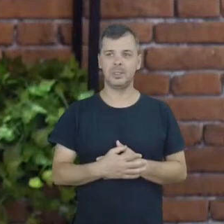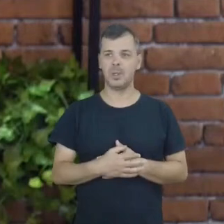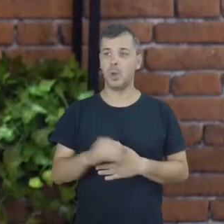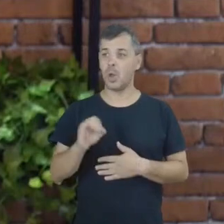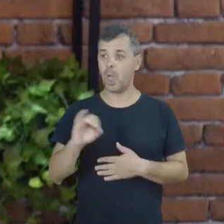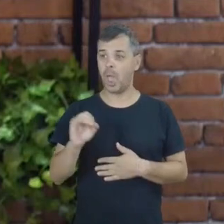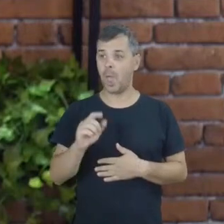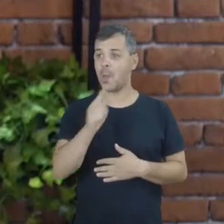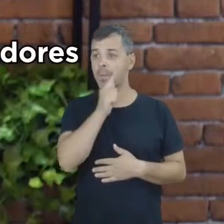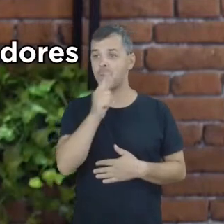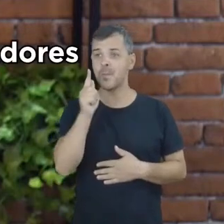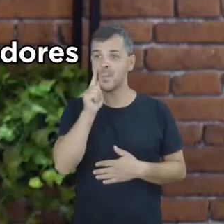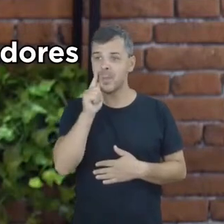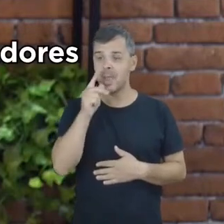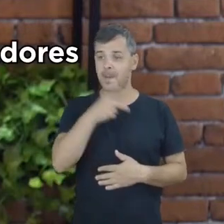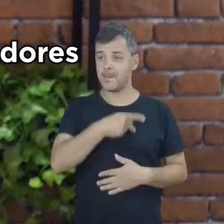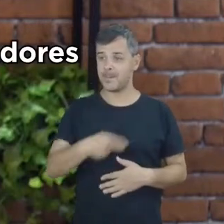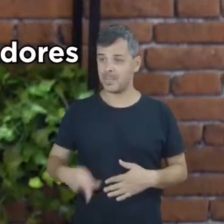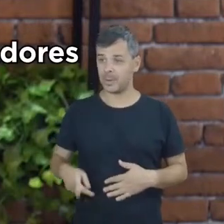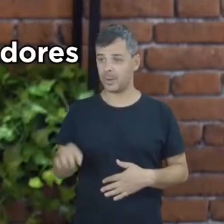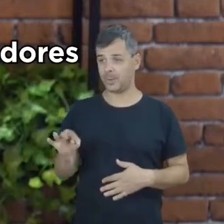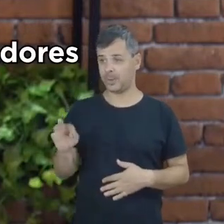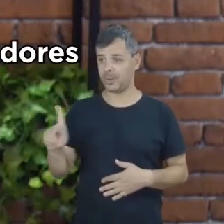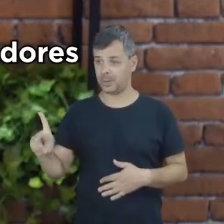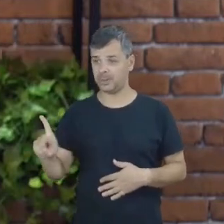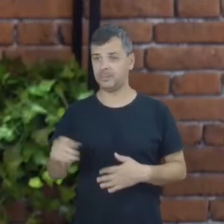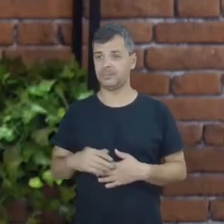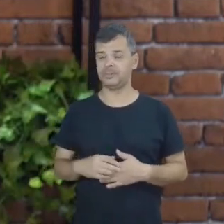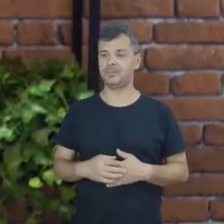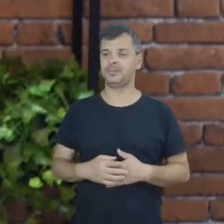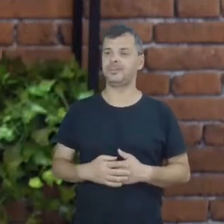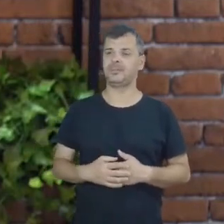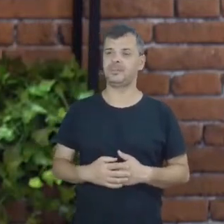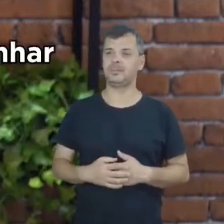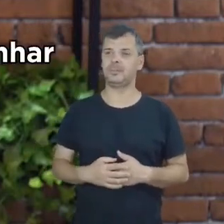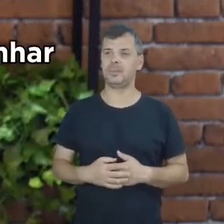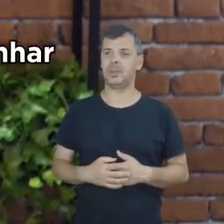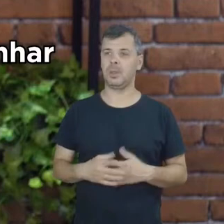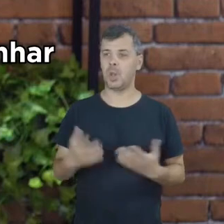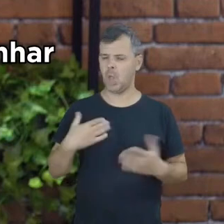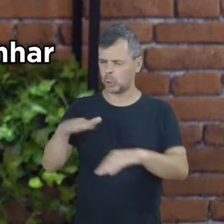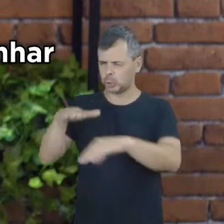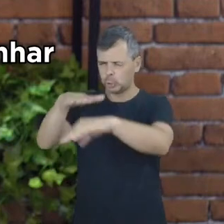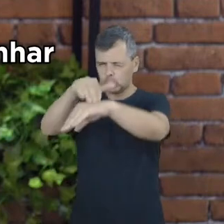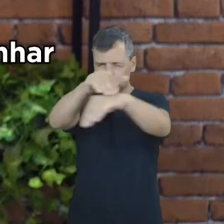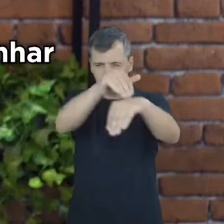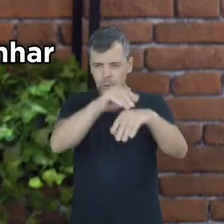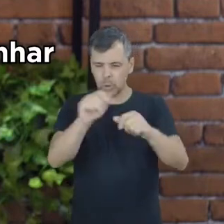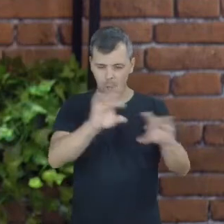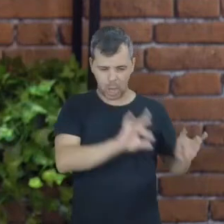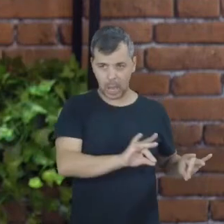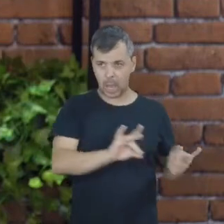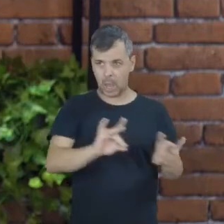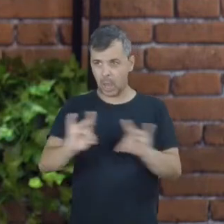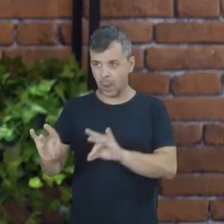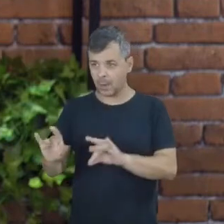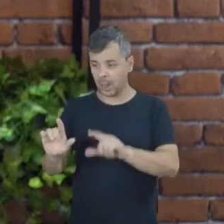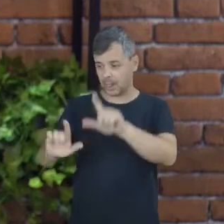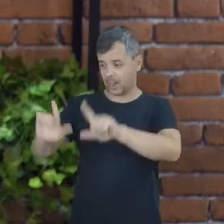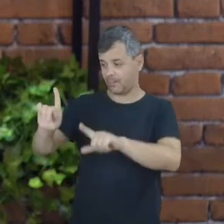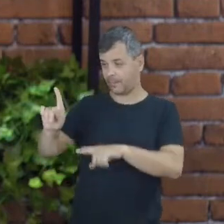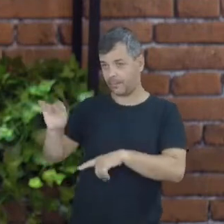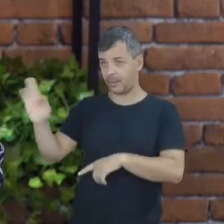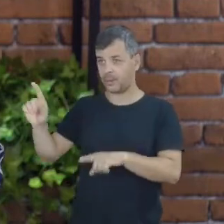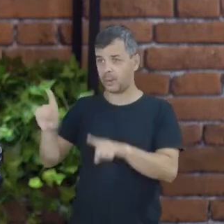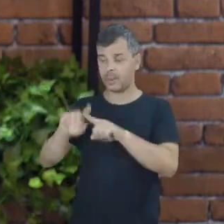Olá, eu sou Gleice Hoffmann, presidenta do Partido dos Trabalhadores e das Trabalhadoras, e convido para você nos acompanhar na TV